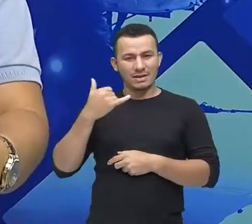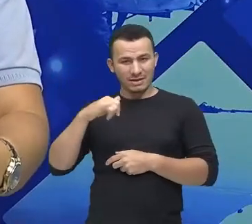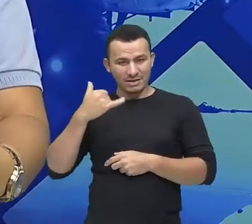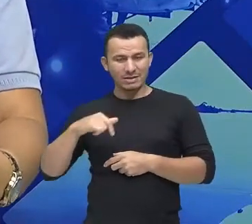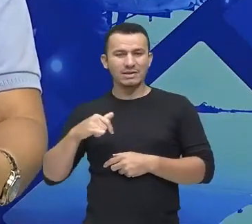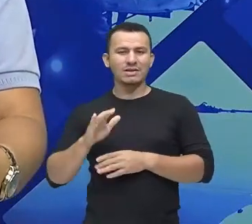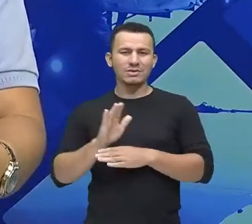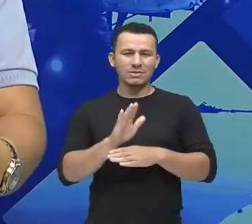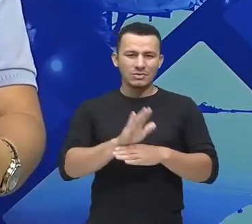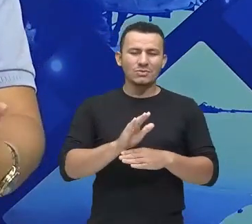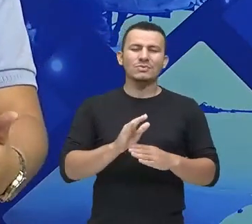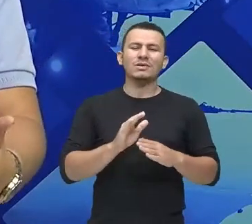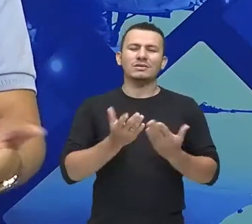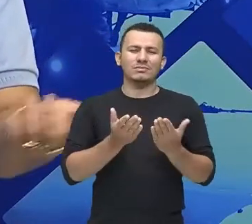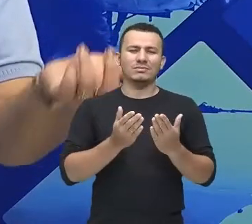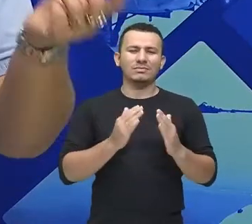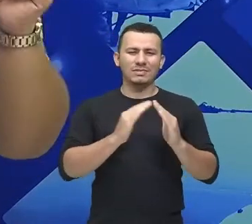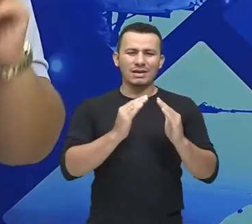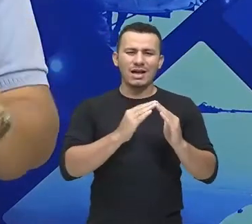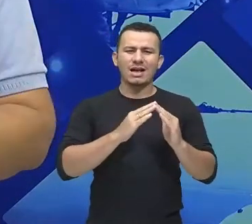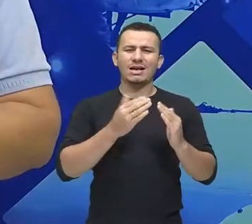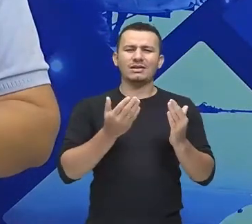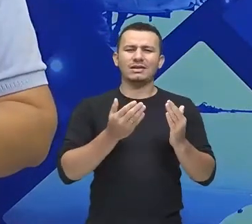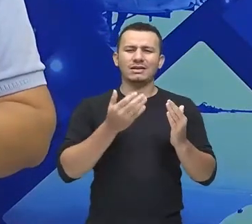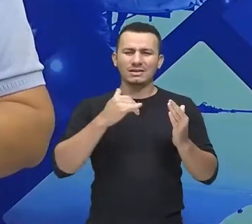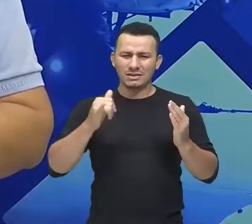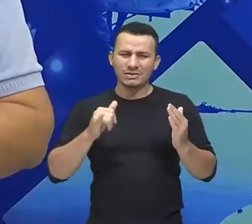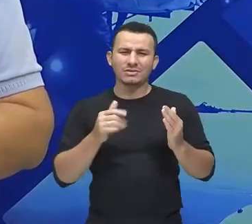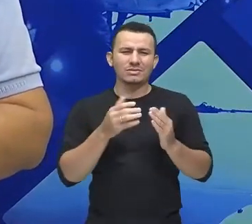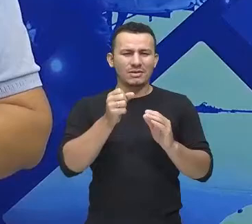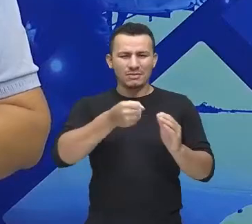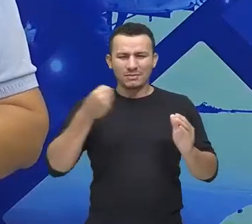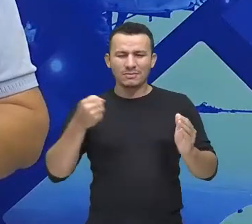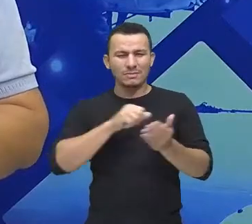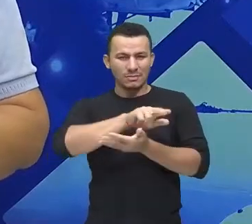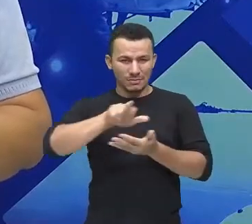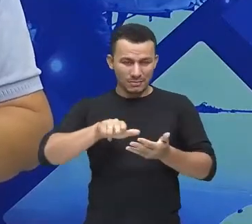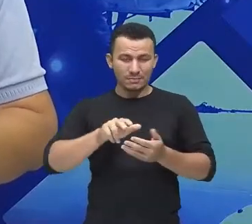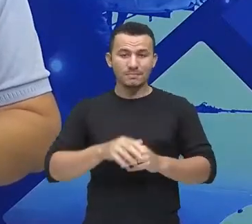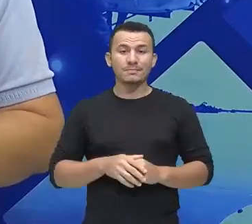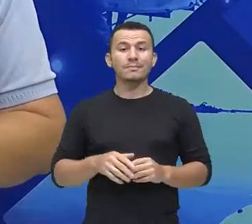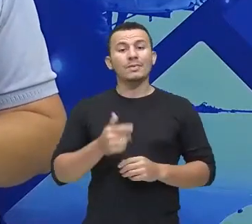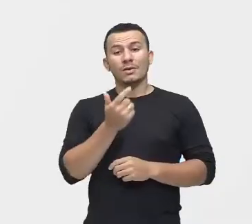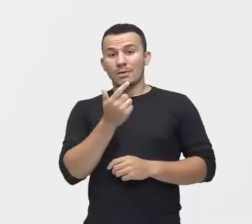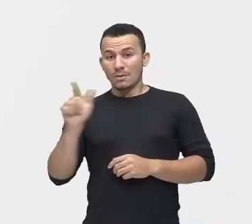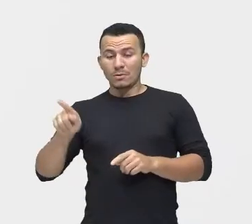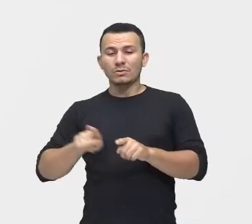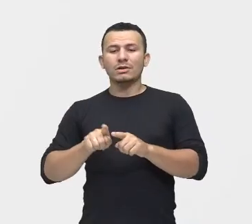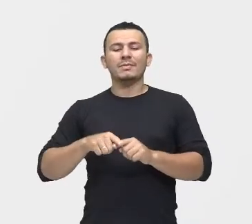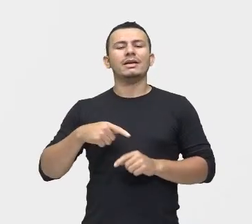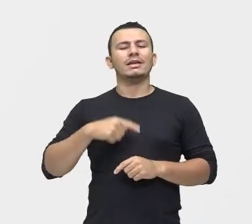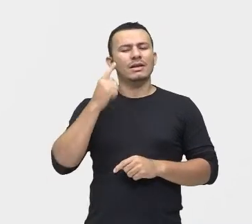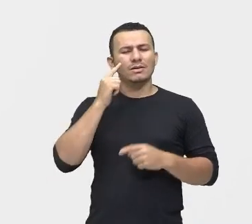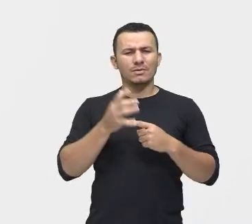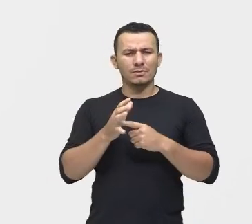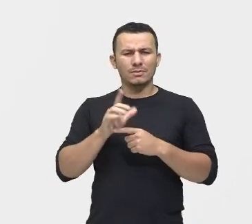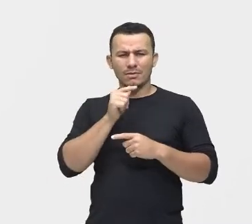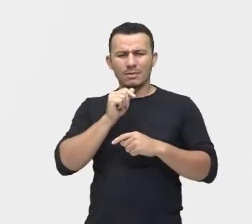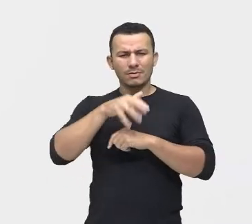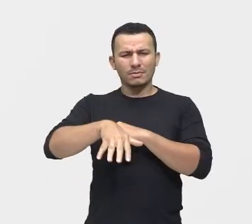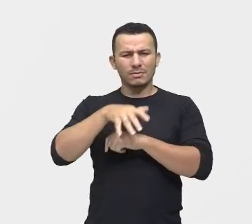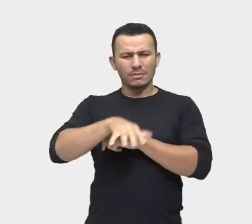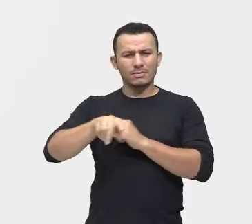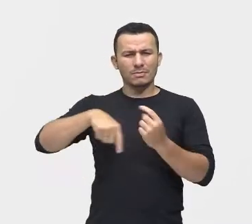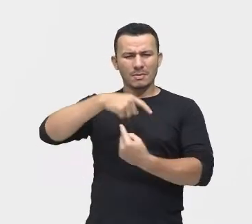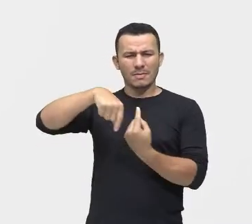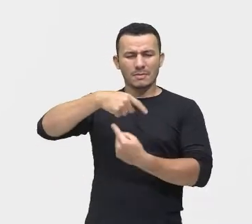os equipamentos da casa, a energia elétrica. E um outro exemplo que eu trouxe para vocês, que é um exemplo das usinas hidrelétricas. Olha só.